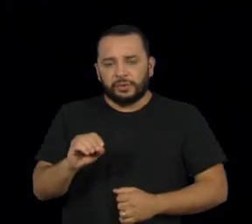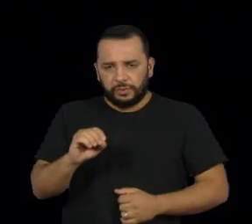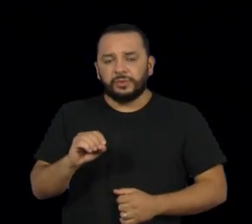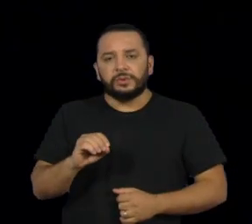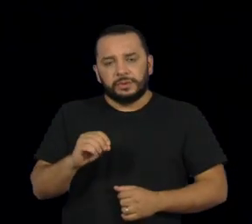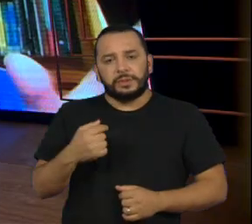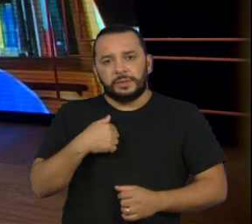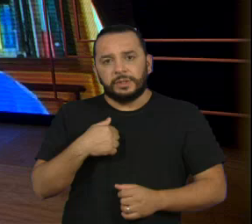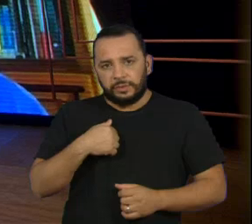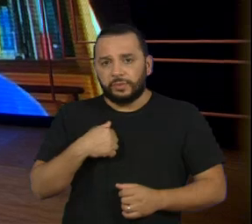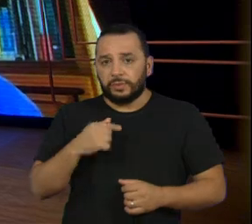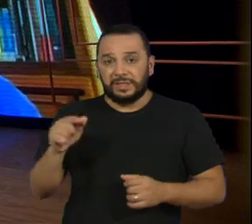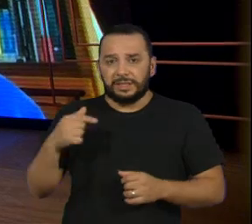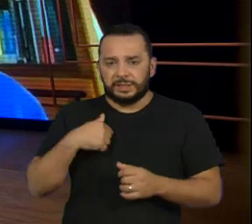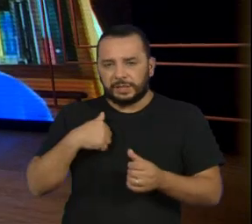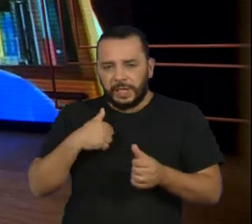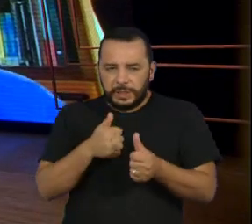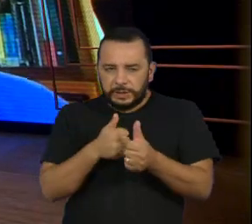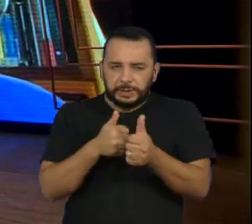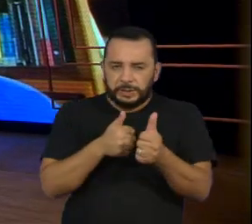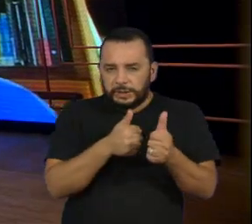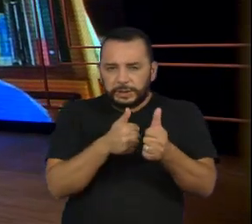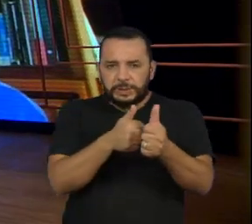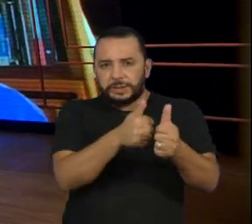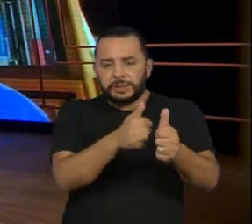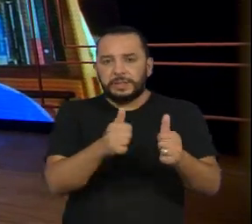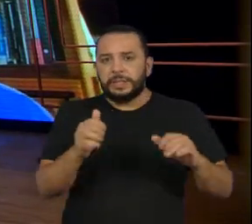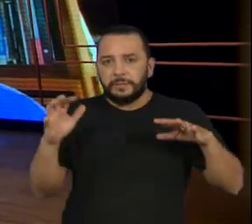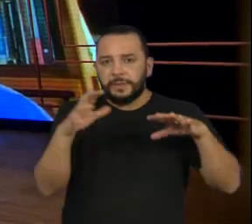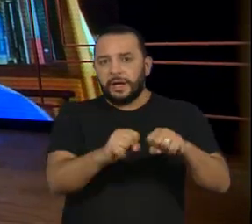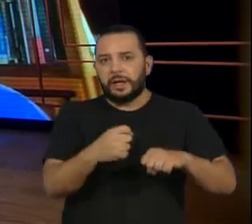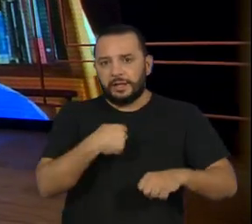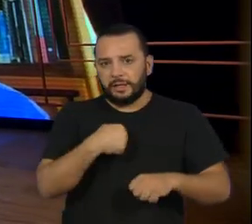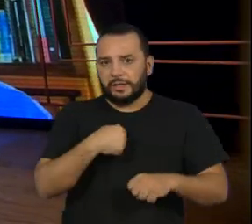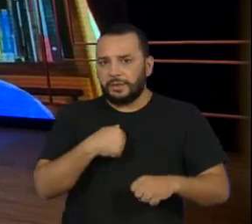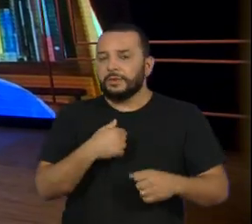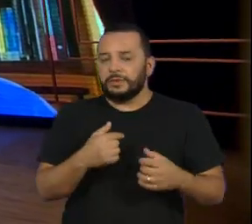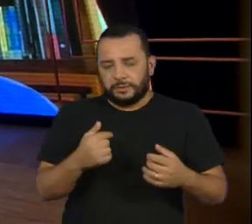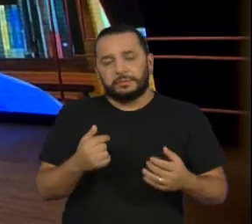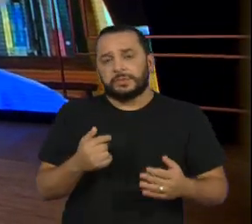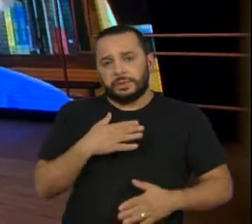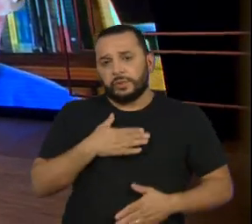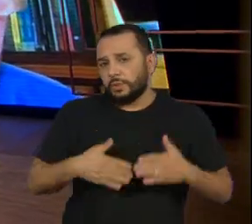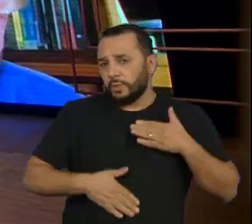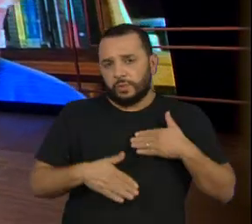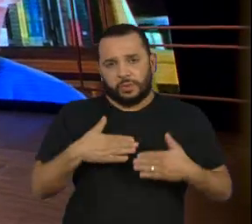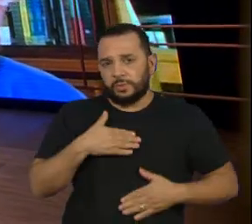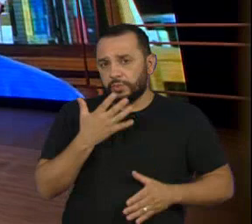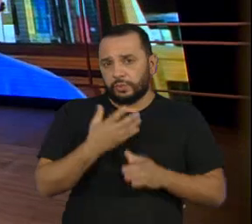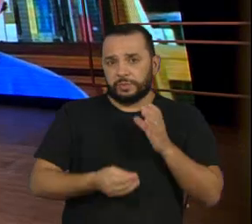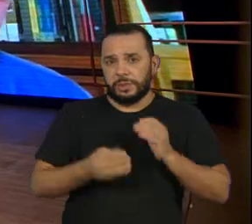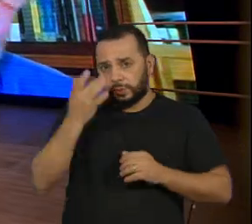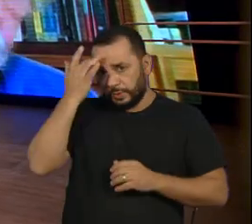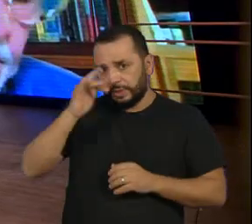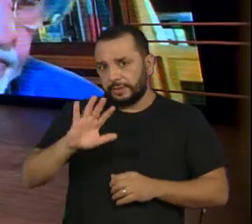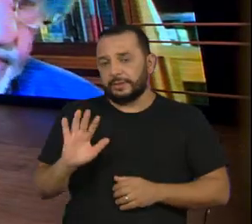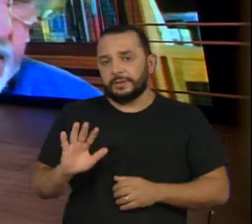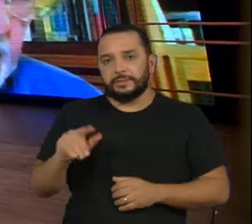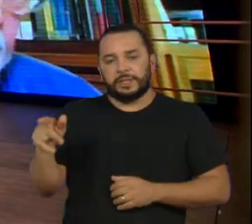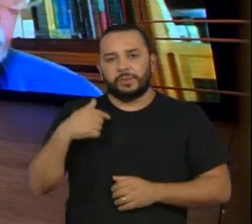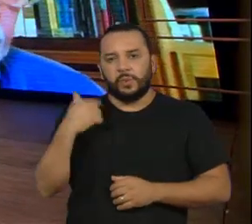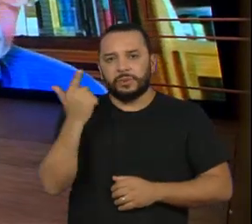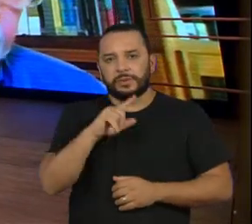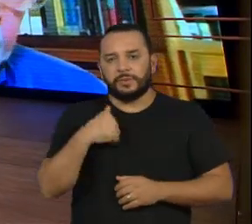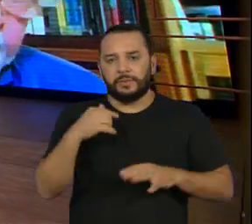quando eles me seguiram para me aprender e certamente desaparecer comigo. Mas não conseguiram